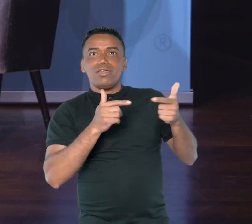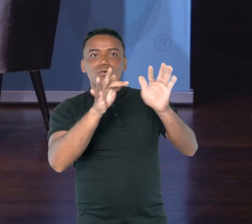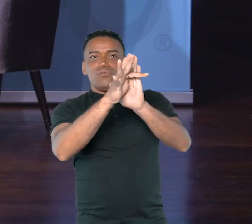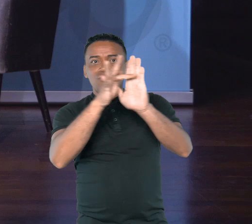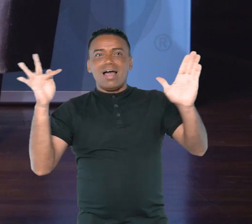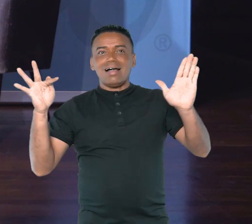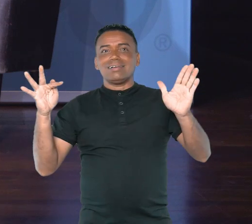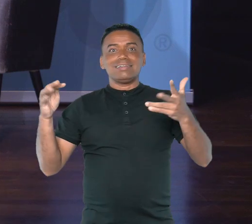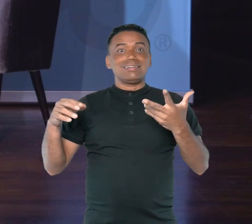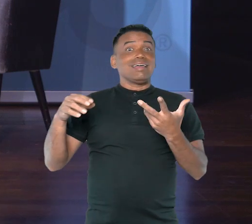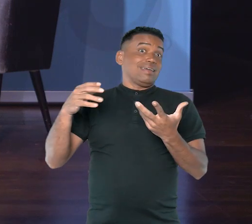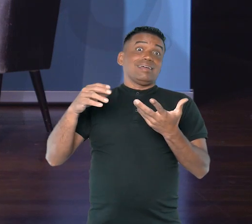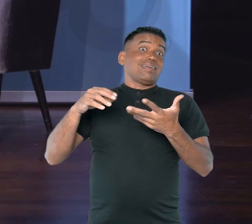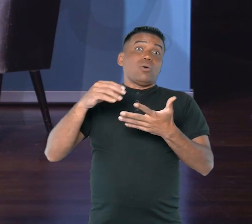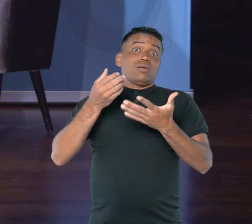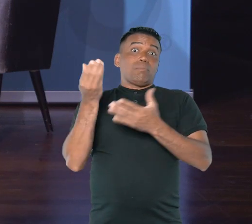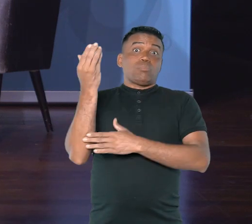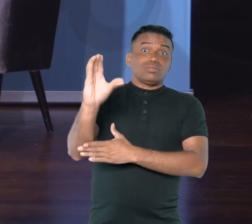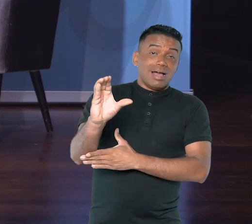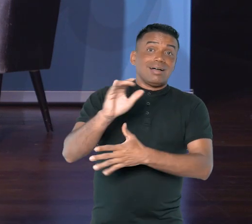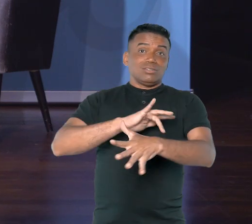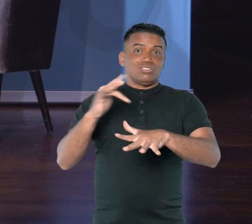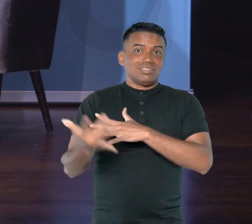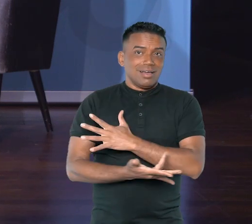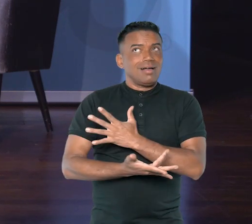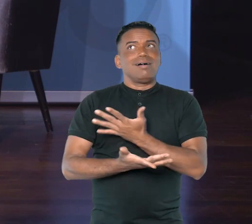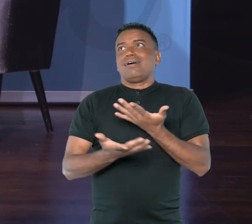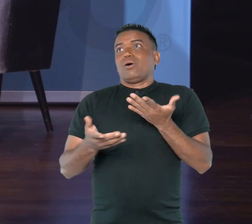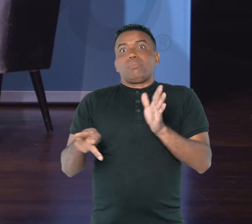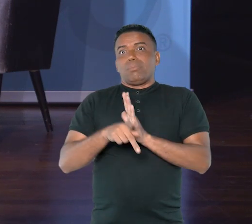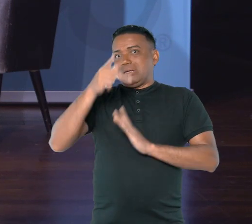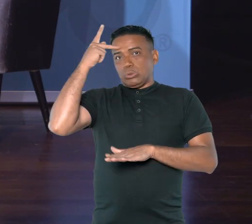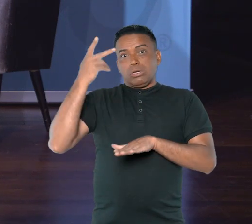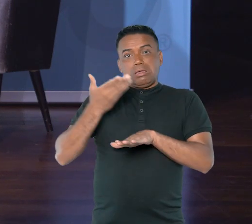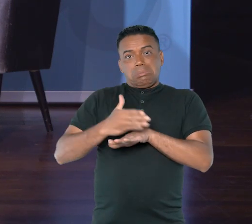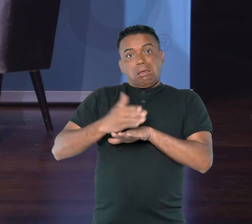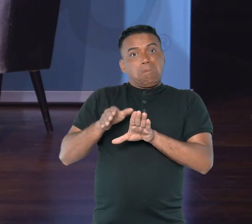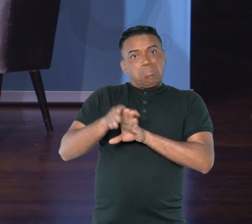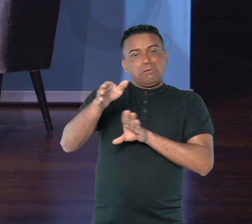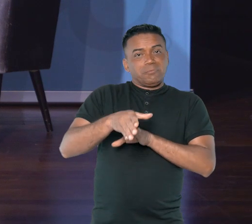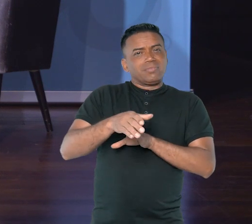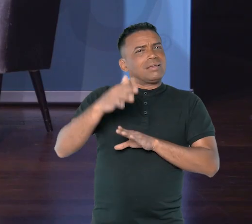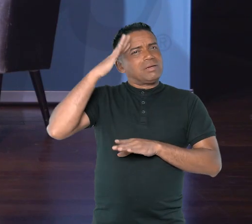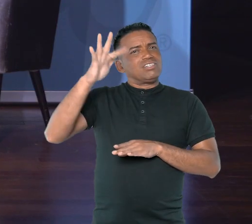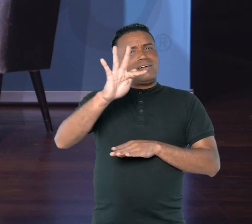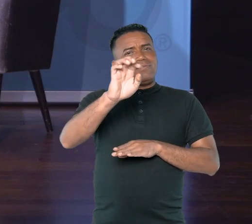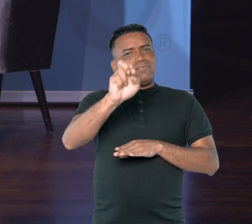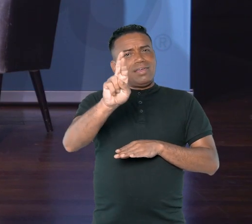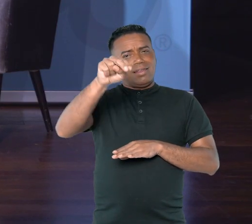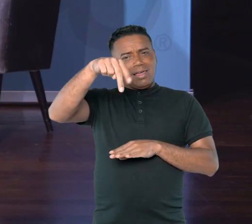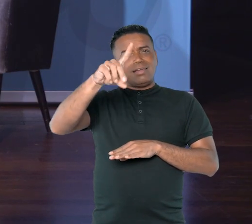desses stories de redes sociais, citado por algum coach que omite a autoria do verso. Imagino Fernando Pessoa rindo e